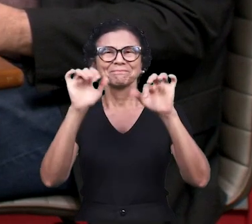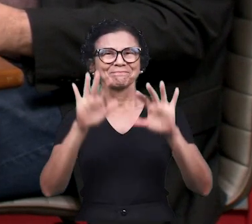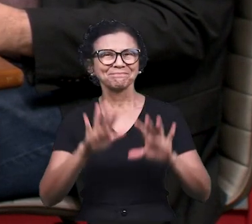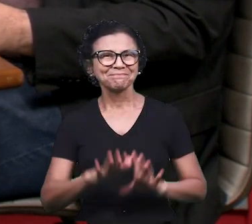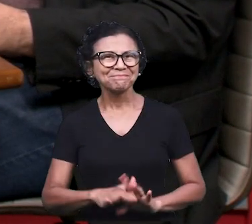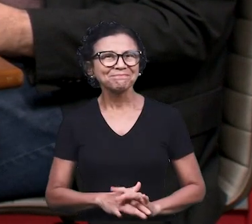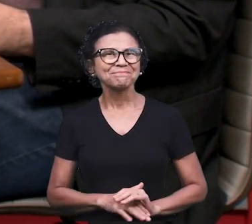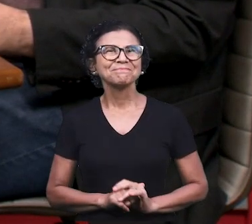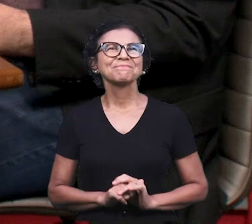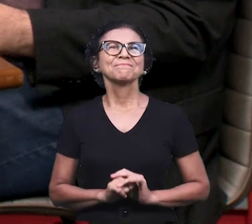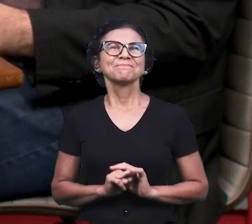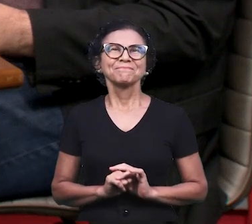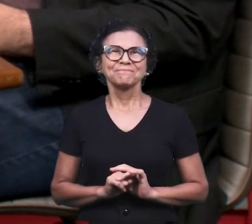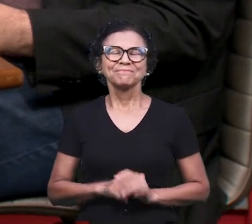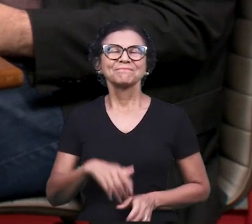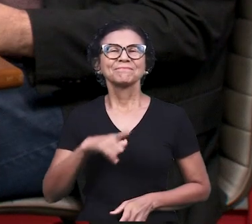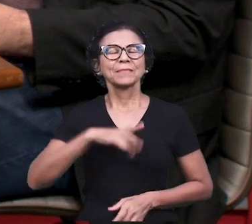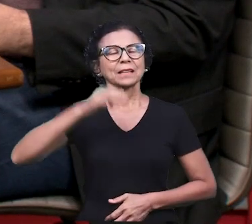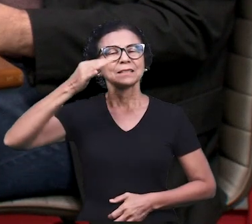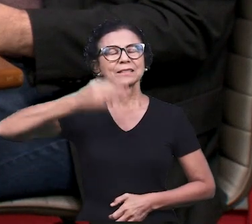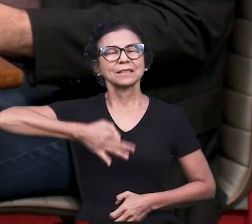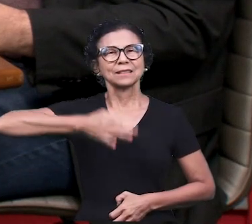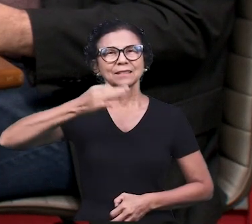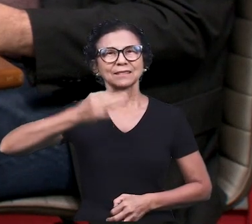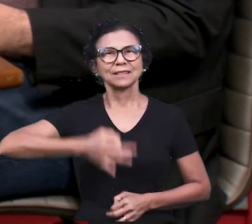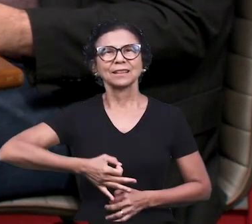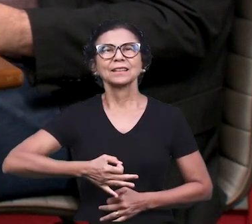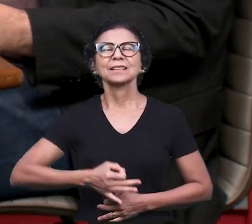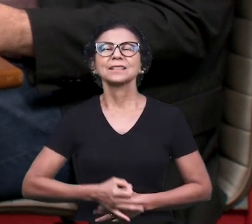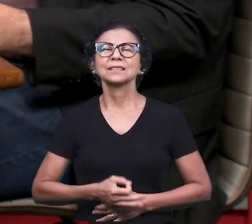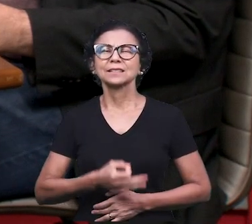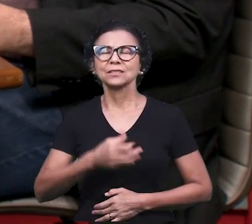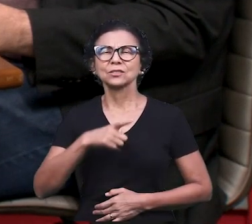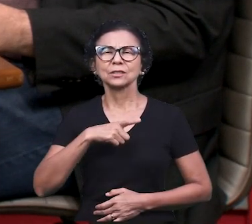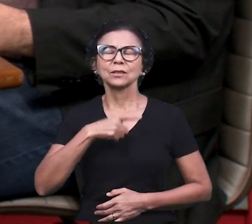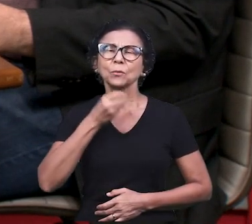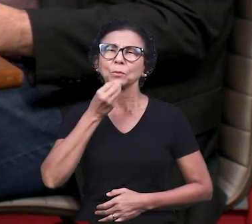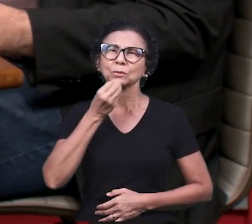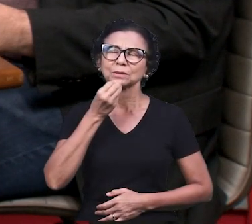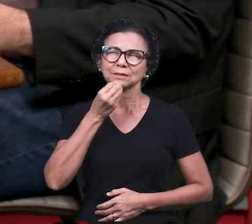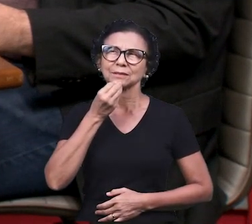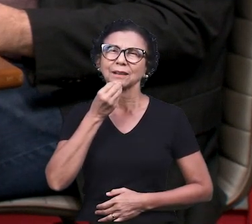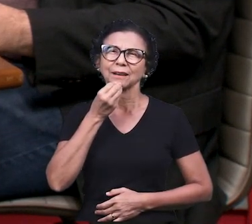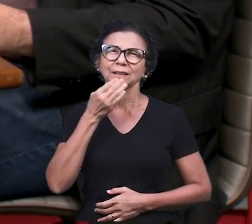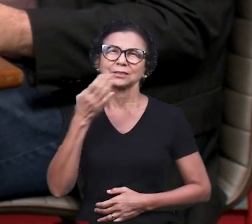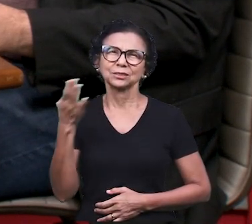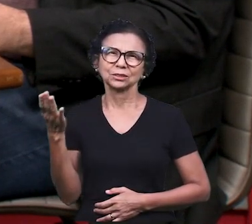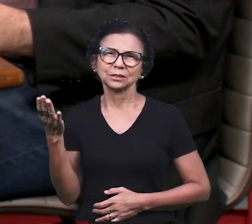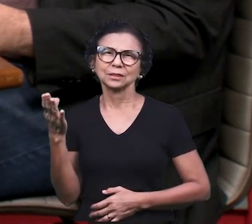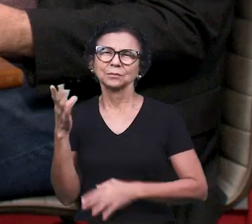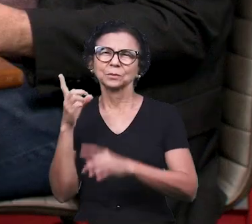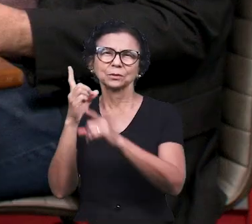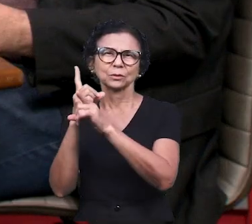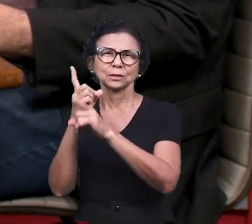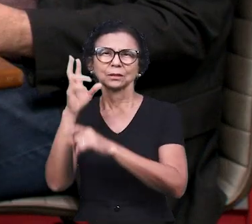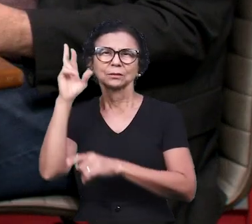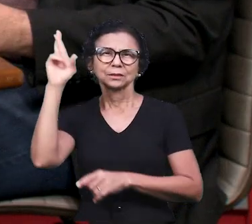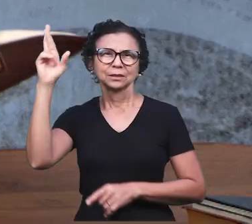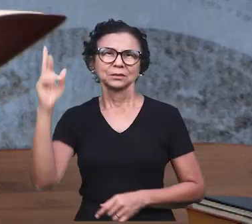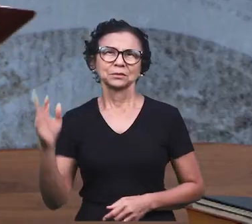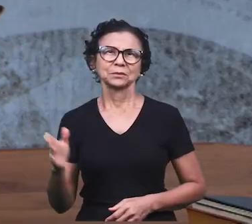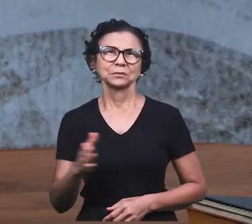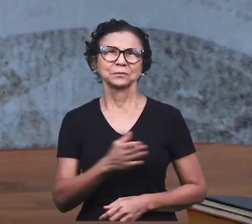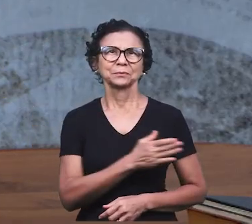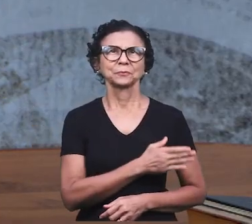nós termos essa certeza de que há sempre uma oportunidade, né? Para nós nos encontrarmos com o Senhor. Vamos continuar a